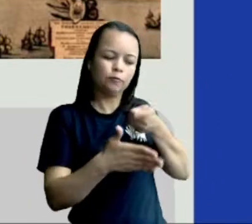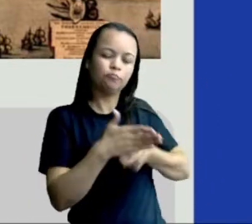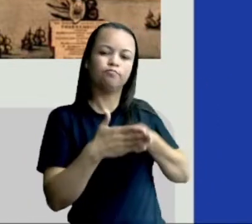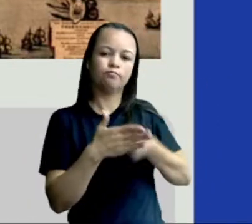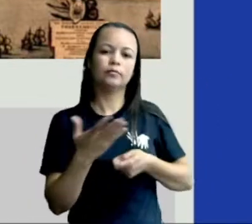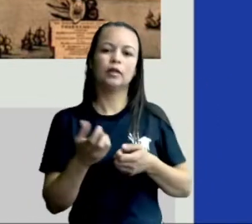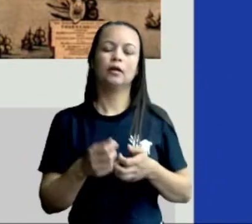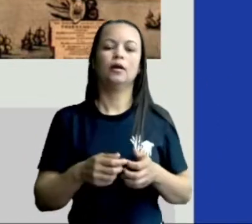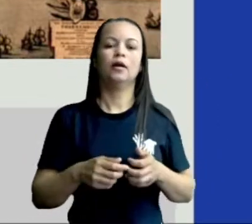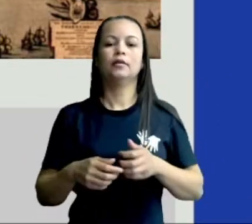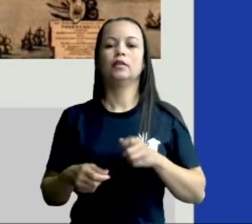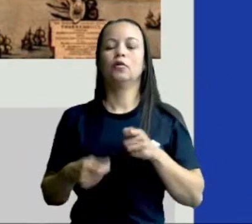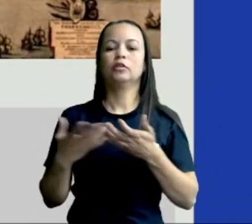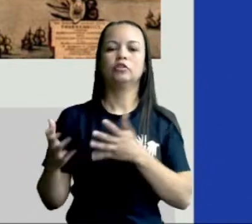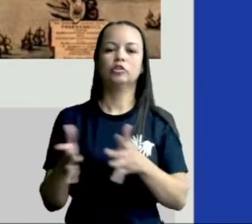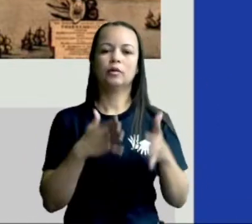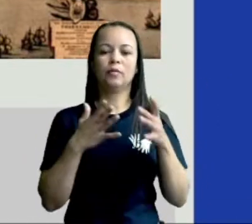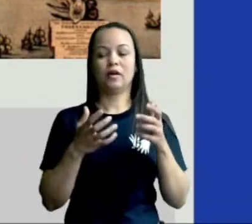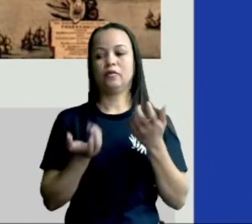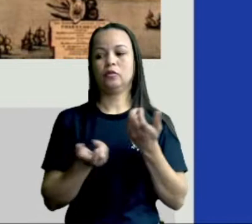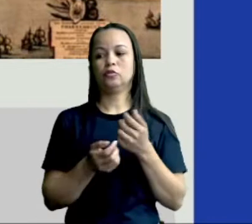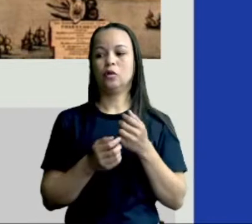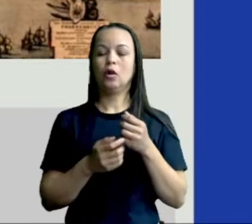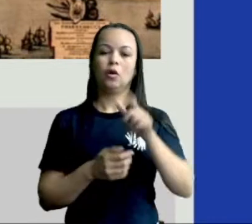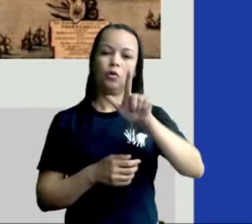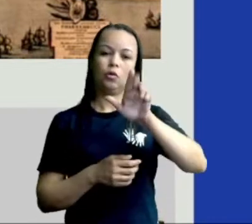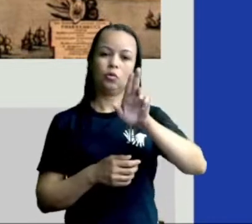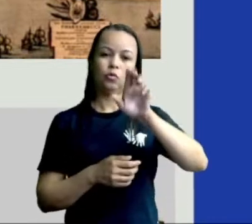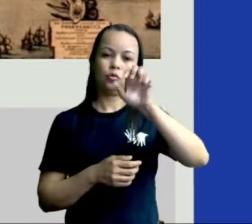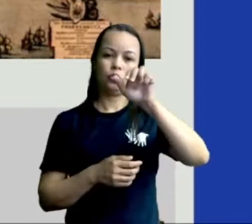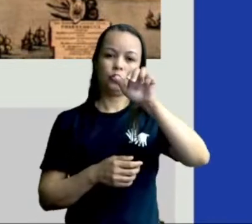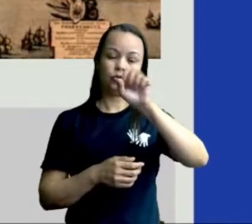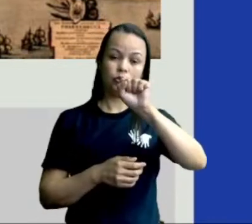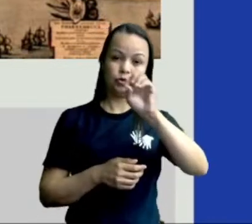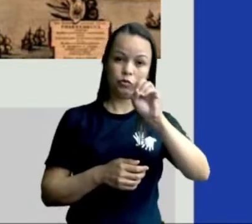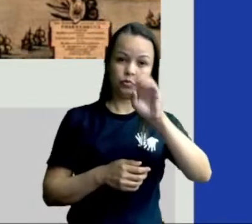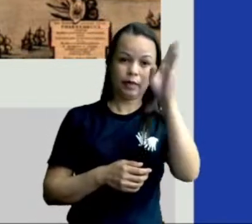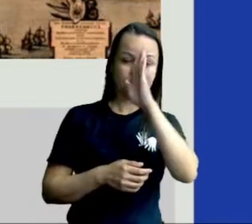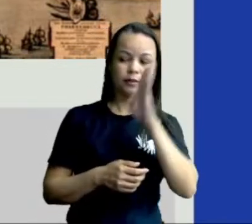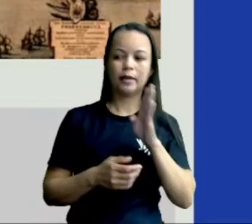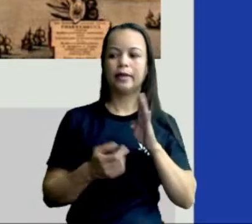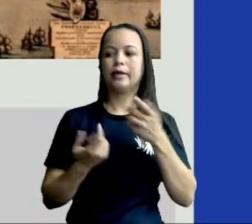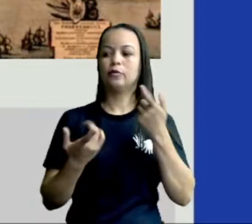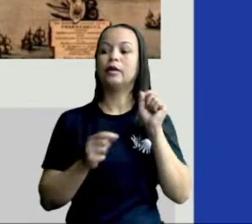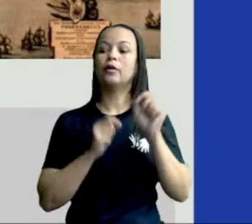que chamava-se luso-brasileiros, os nativos, e os portugueses,